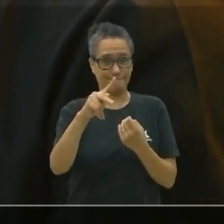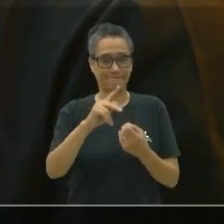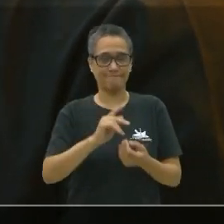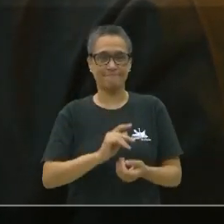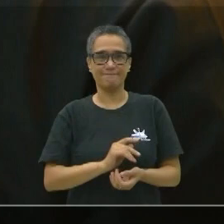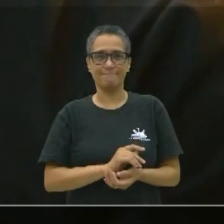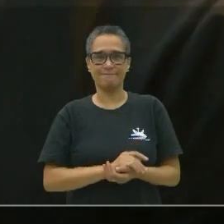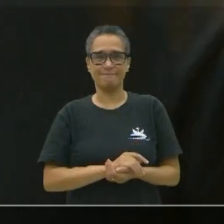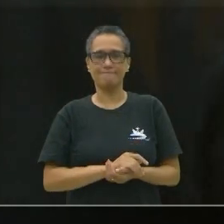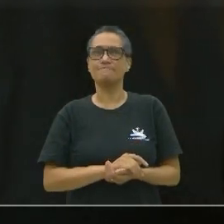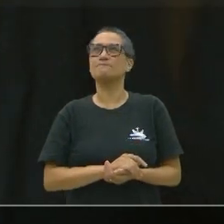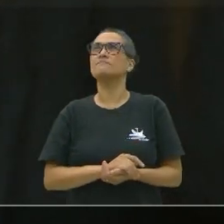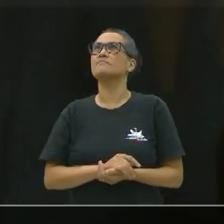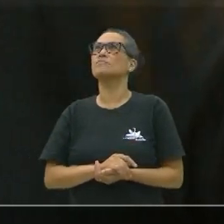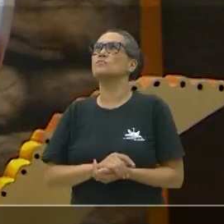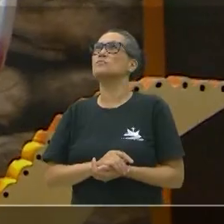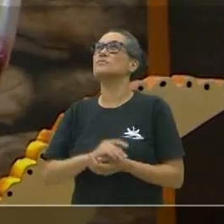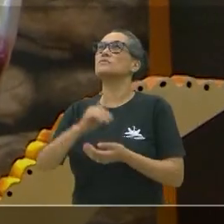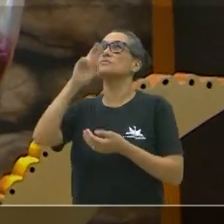Senhor,